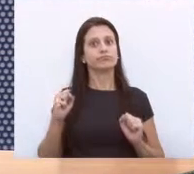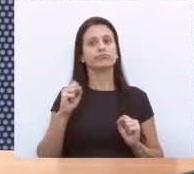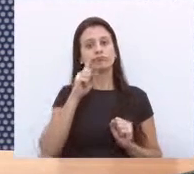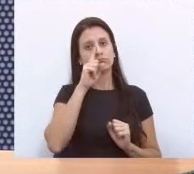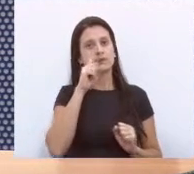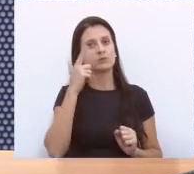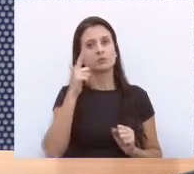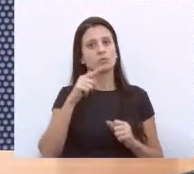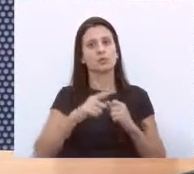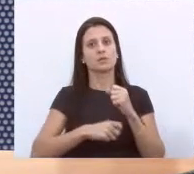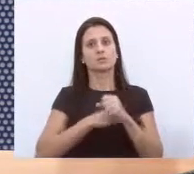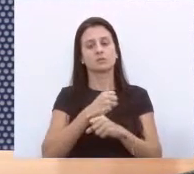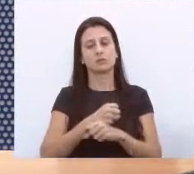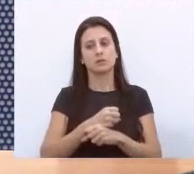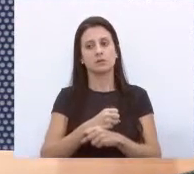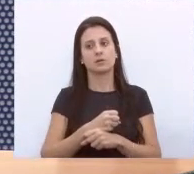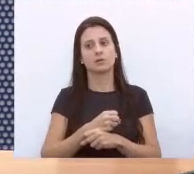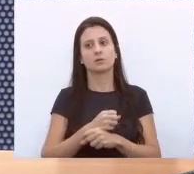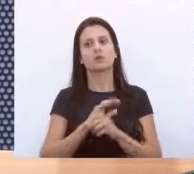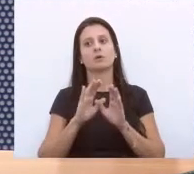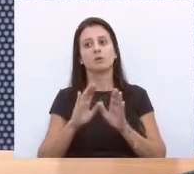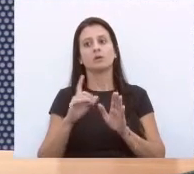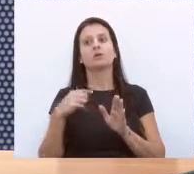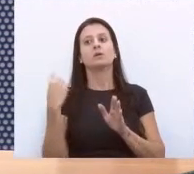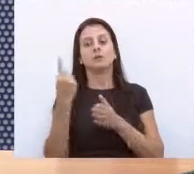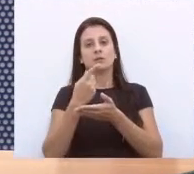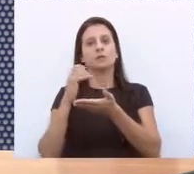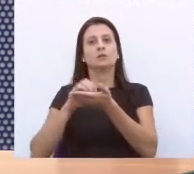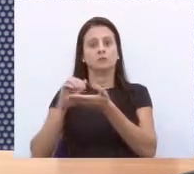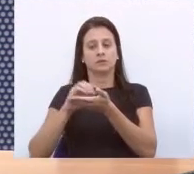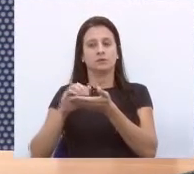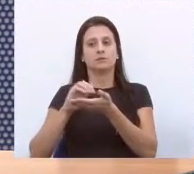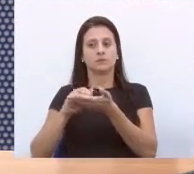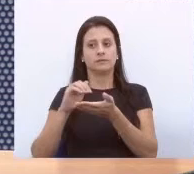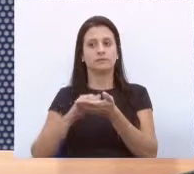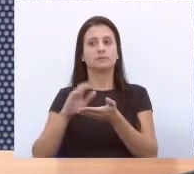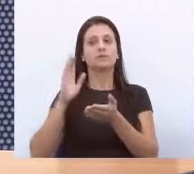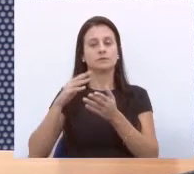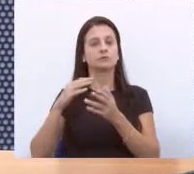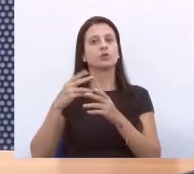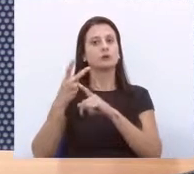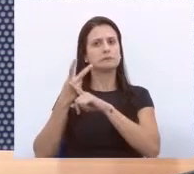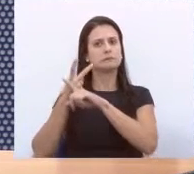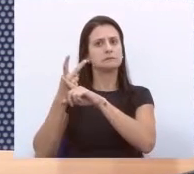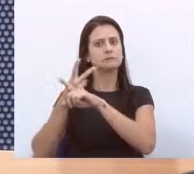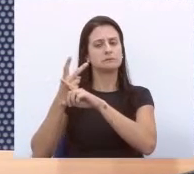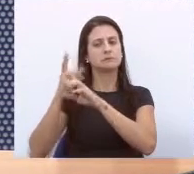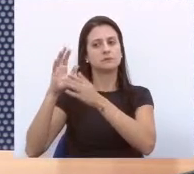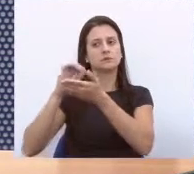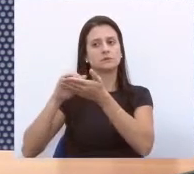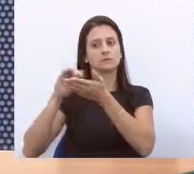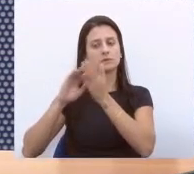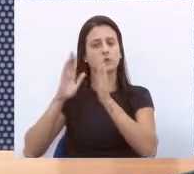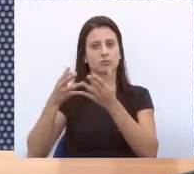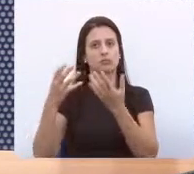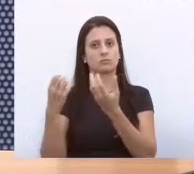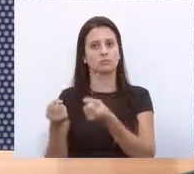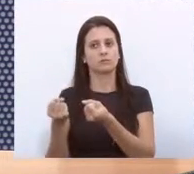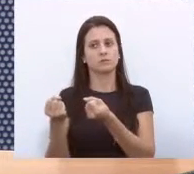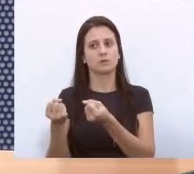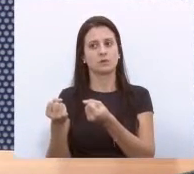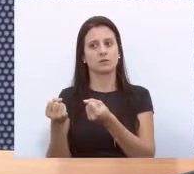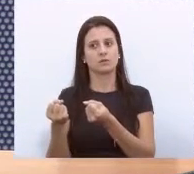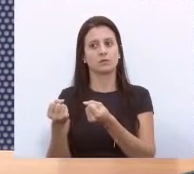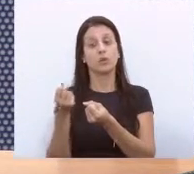corrida esse ano mas o nosso secretário webb correu atrás e já tá me